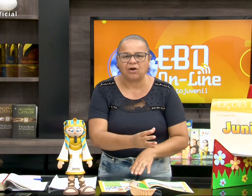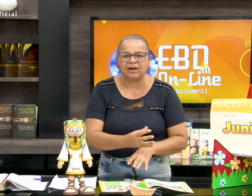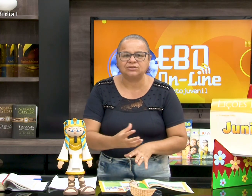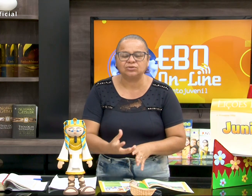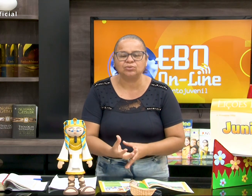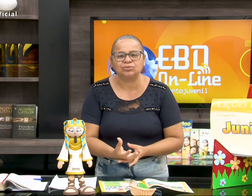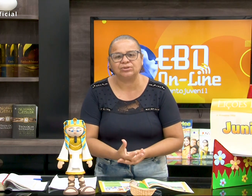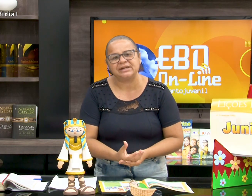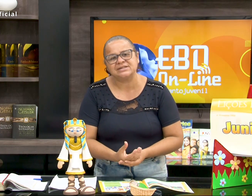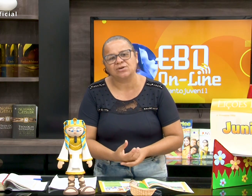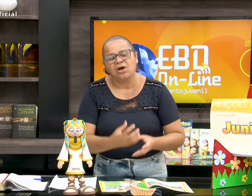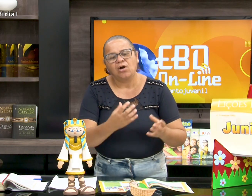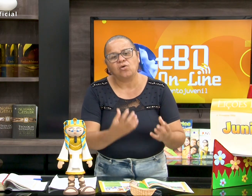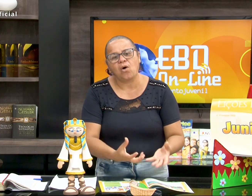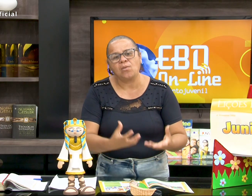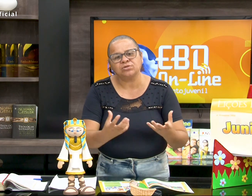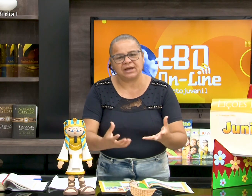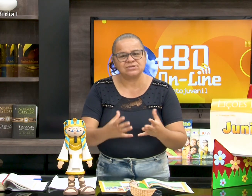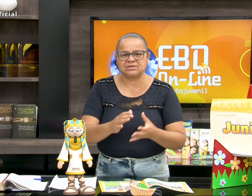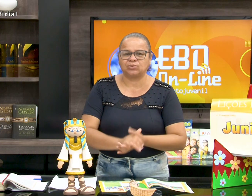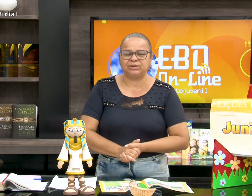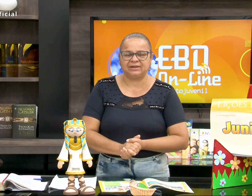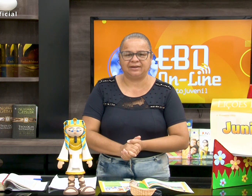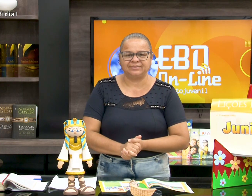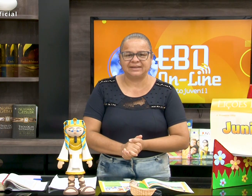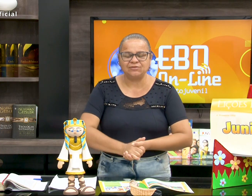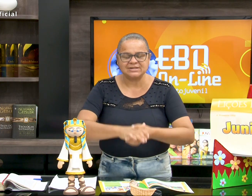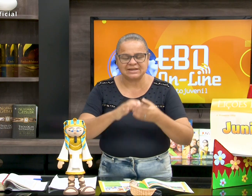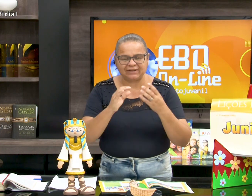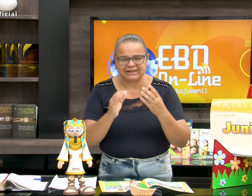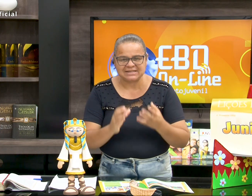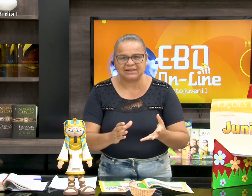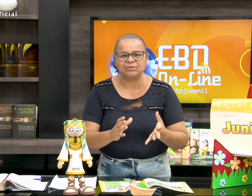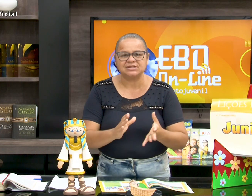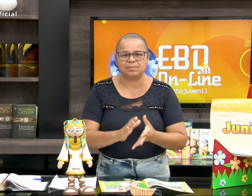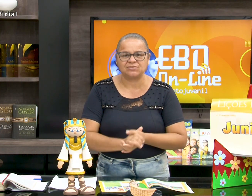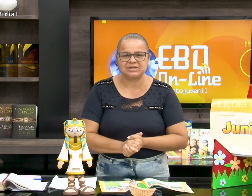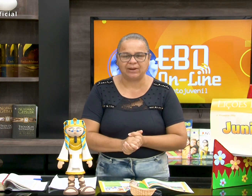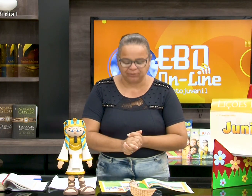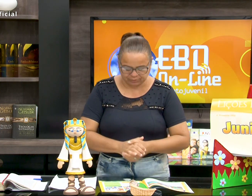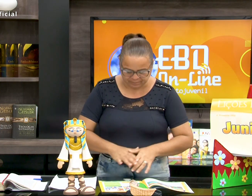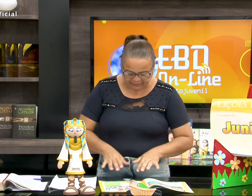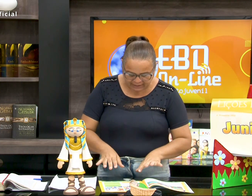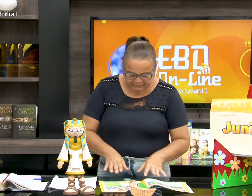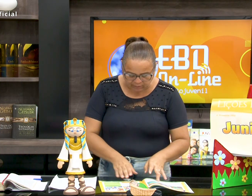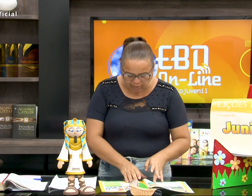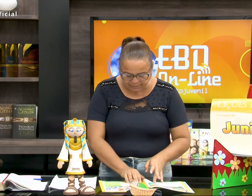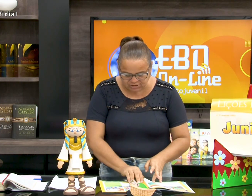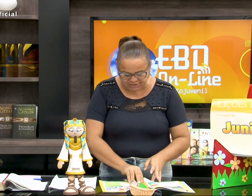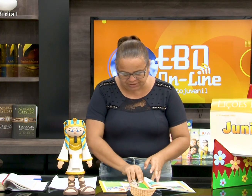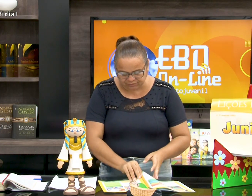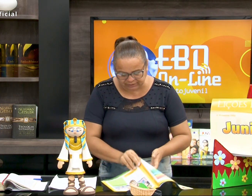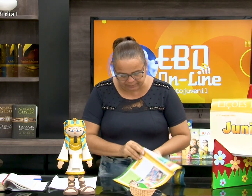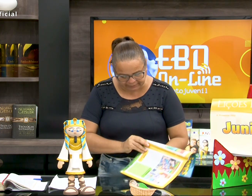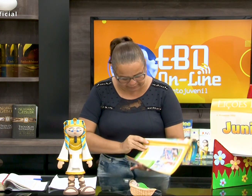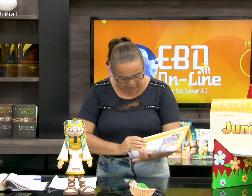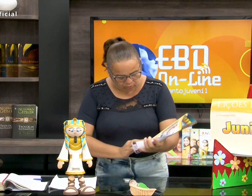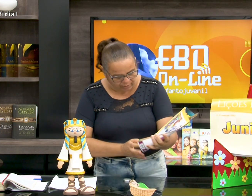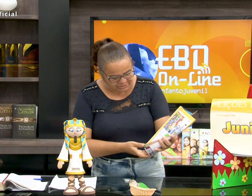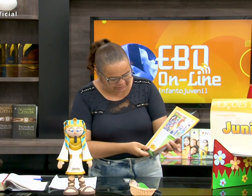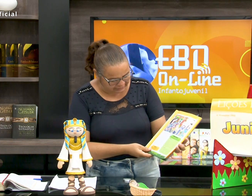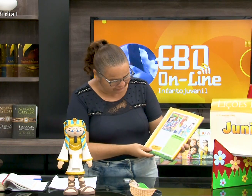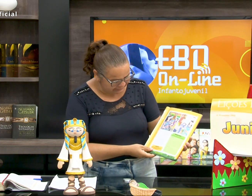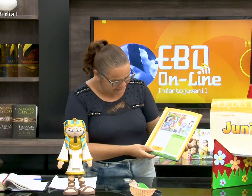desenrola rola tudo nisso, como Deus cuida, e você vai trazendo isso para o seu aluno. Tem um objetivo também,